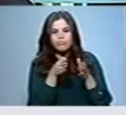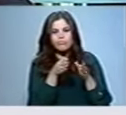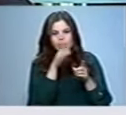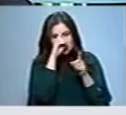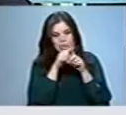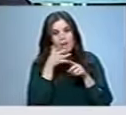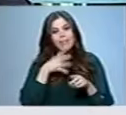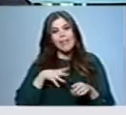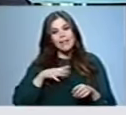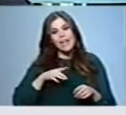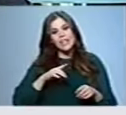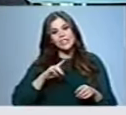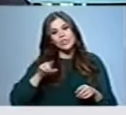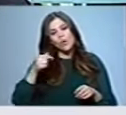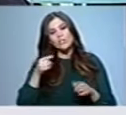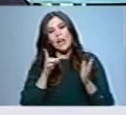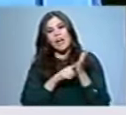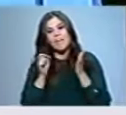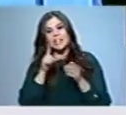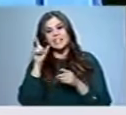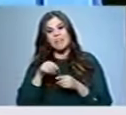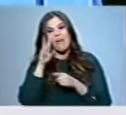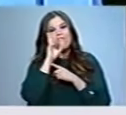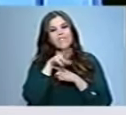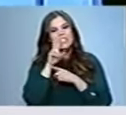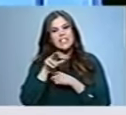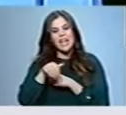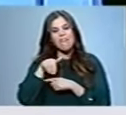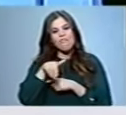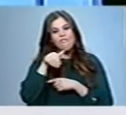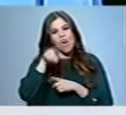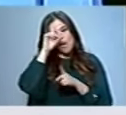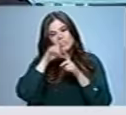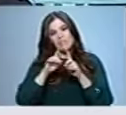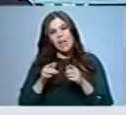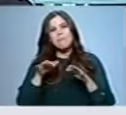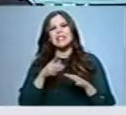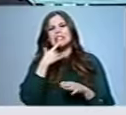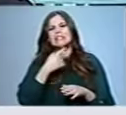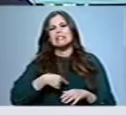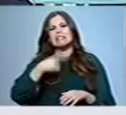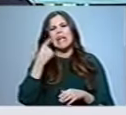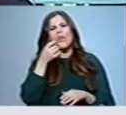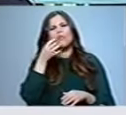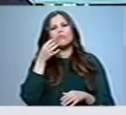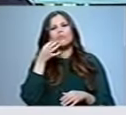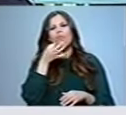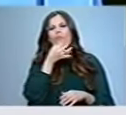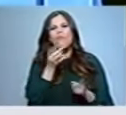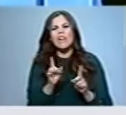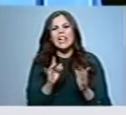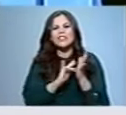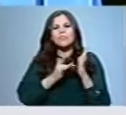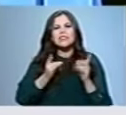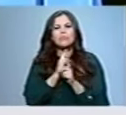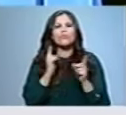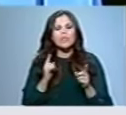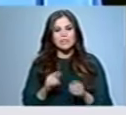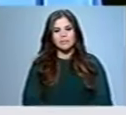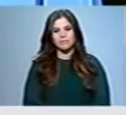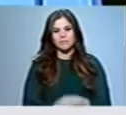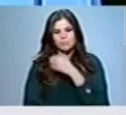pretendes ir ao outro, pretendes ir para as Américas, pelo menos tens esse plano. Estranho não te ouvir falar do Brasil. Sou honesto. Eu sei, sabes,